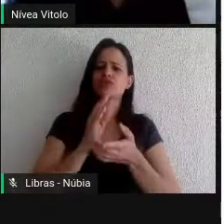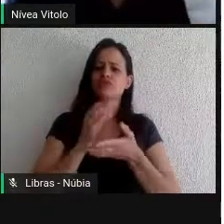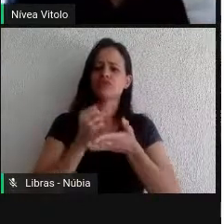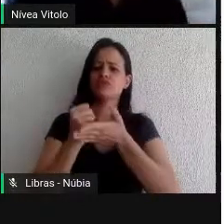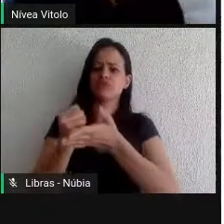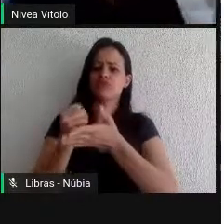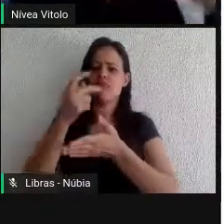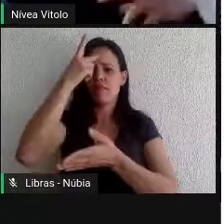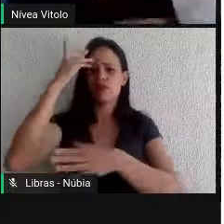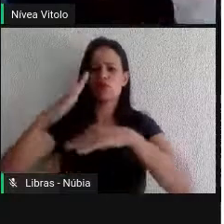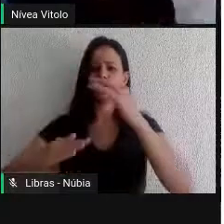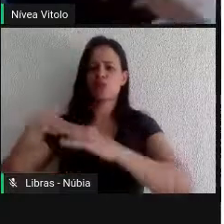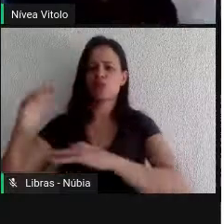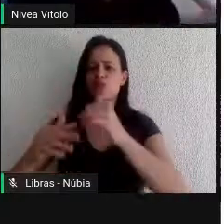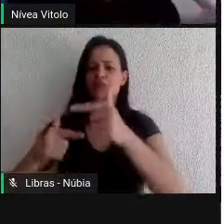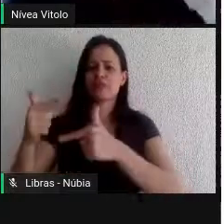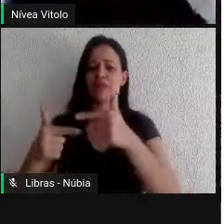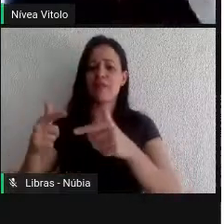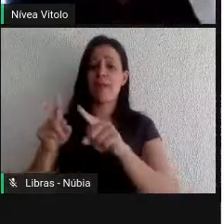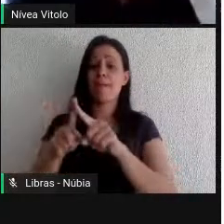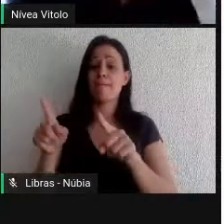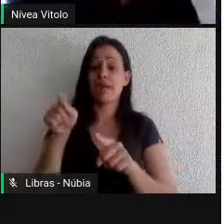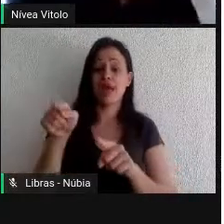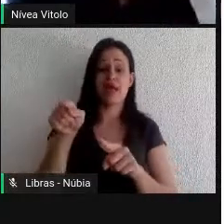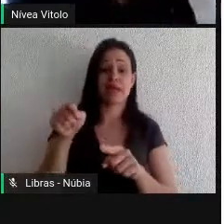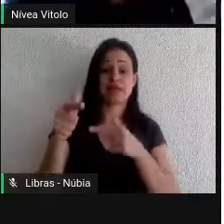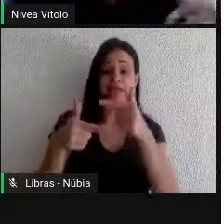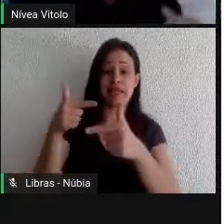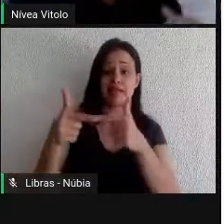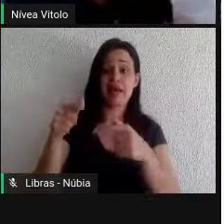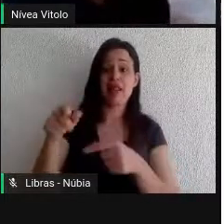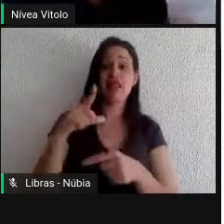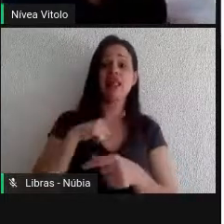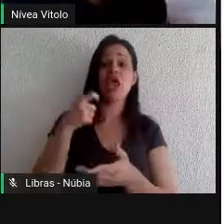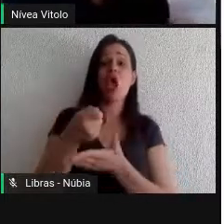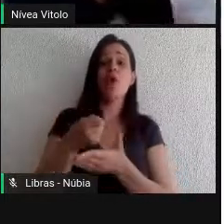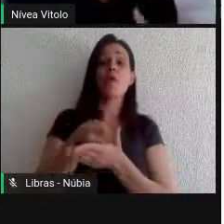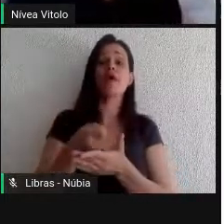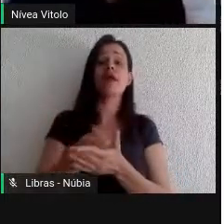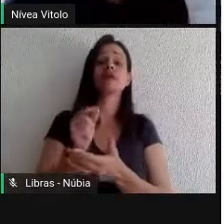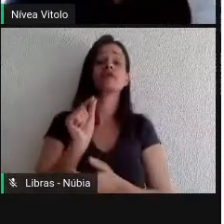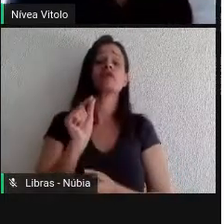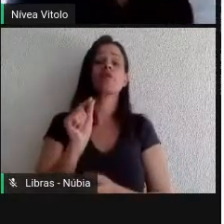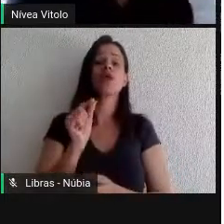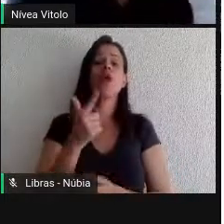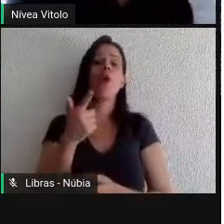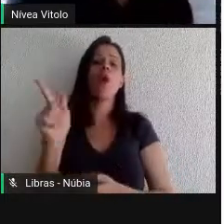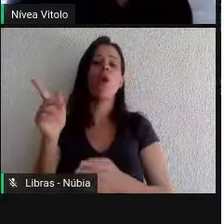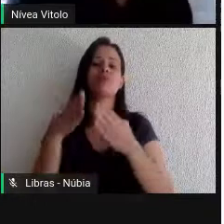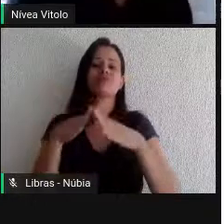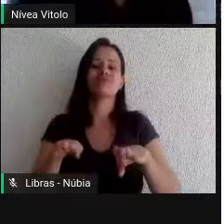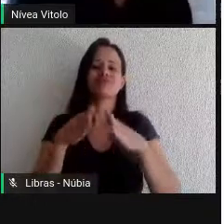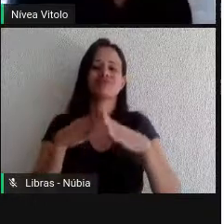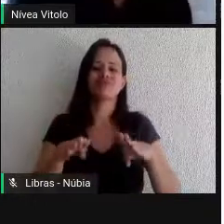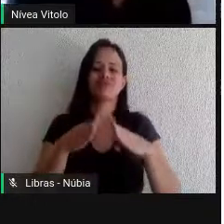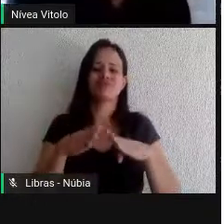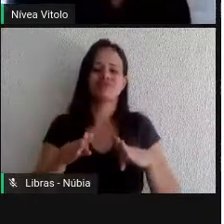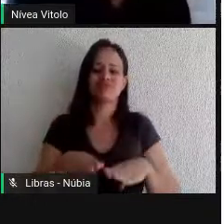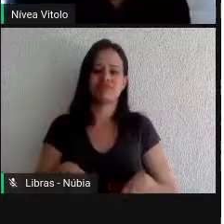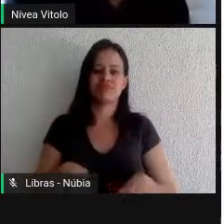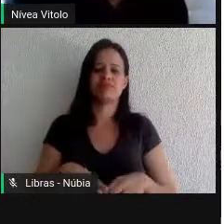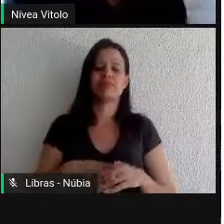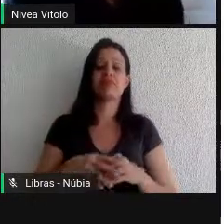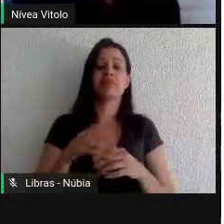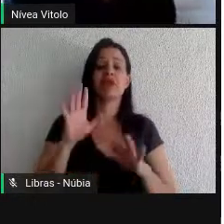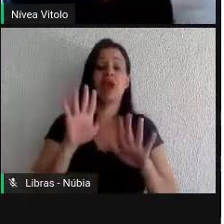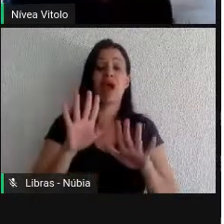às custas de alguma obrigação do empregador. Já as políticas regulatórias, elas